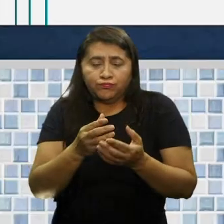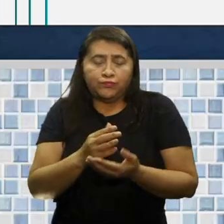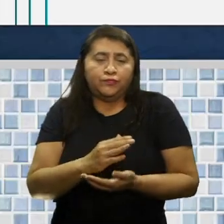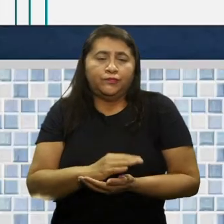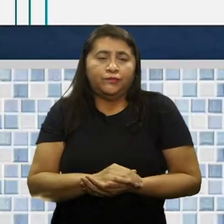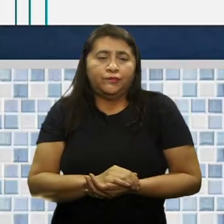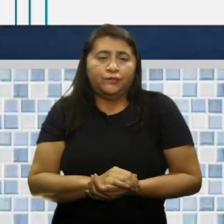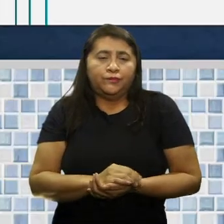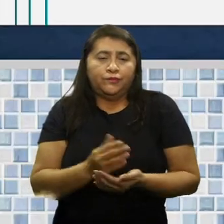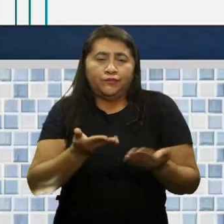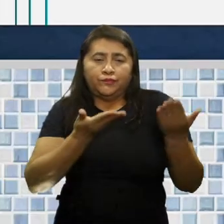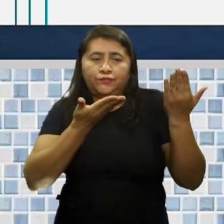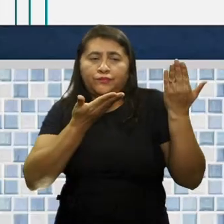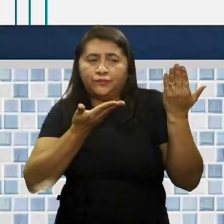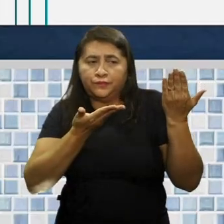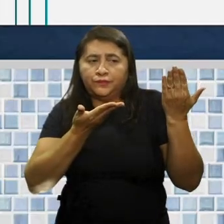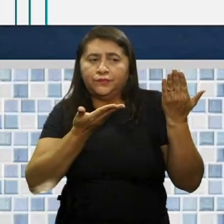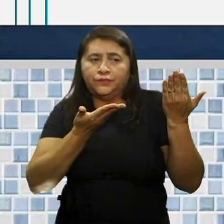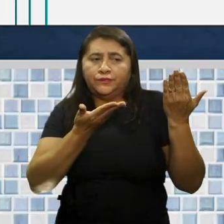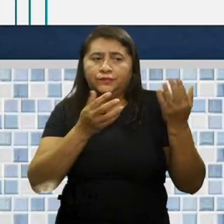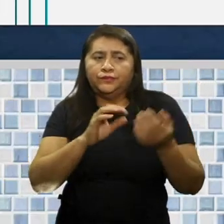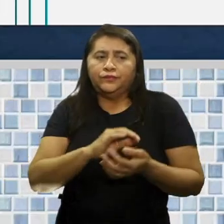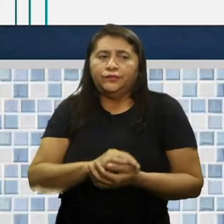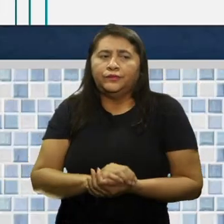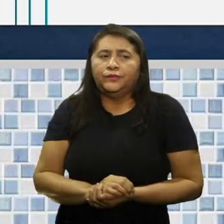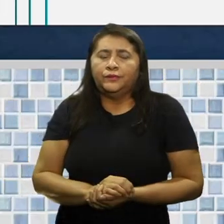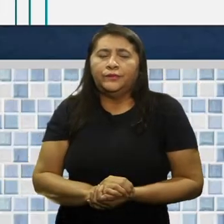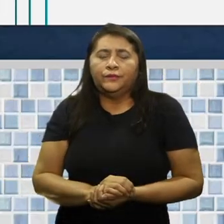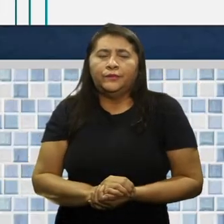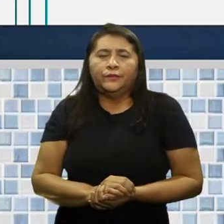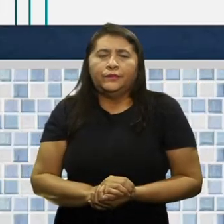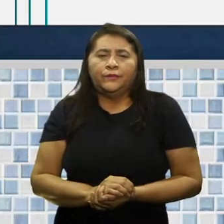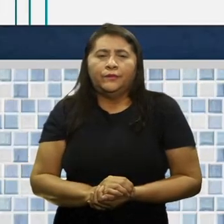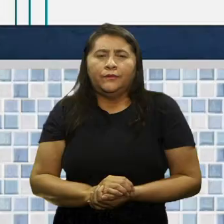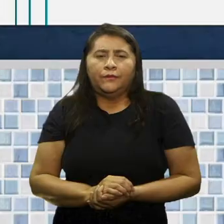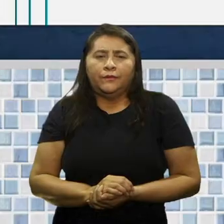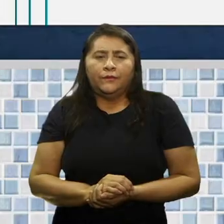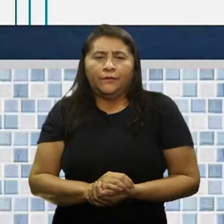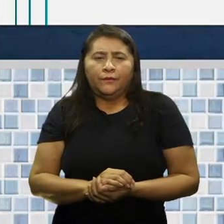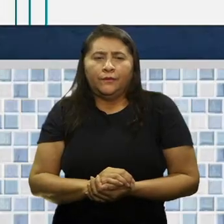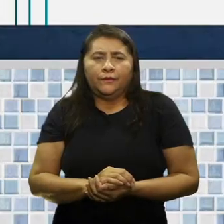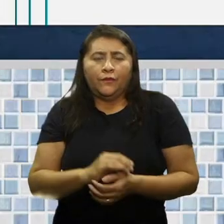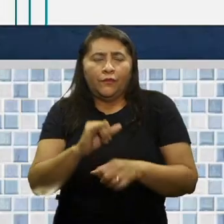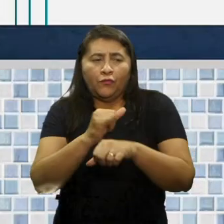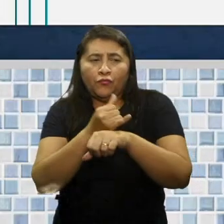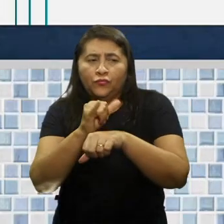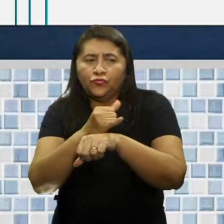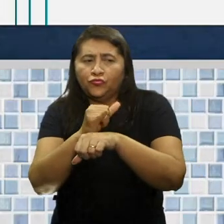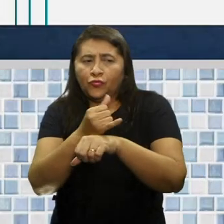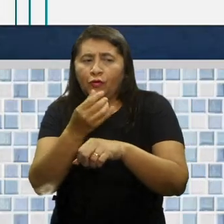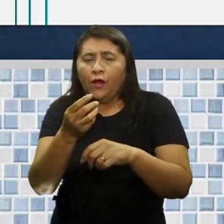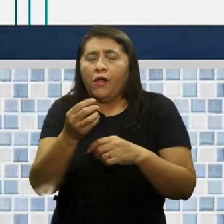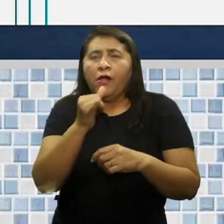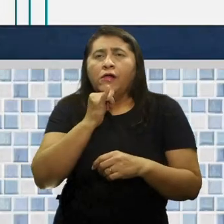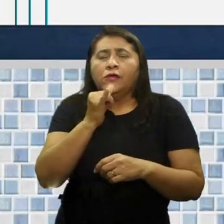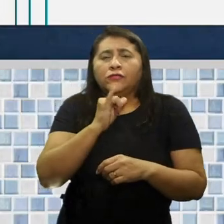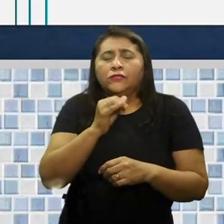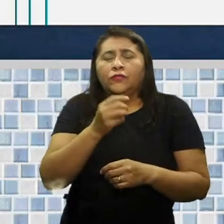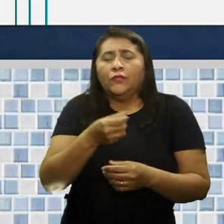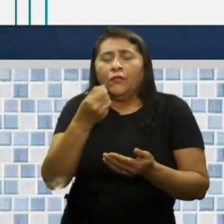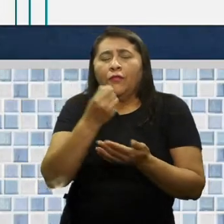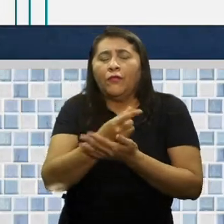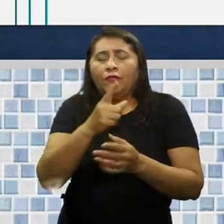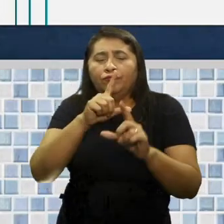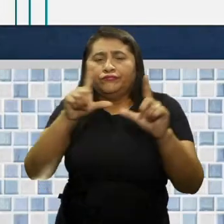leaflet, folhetos de medicina. Instructions manual, manual de instrução, né? Tudo quando a gente compra TV, tudo tem que